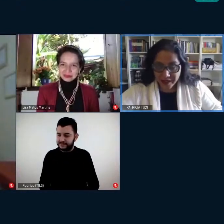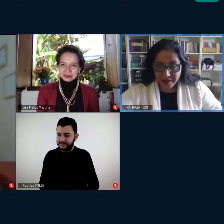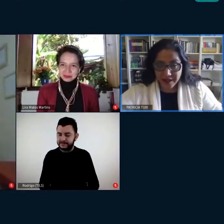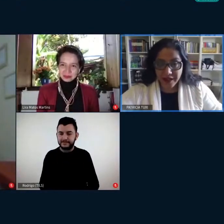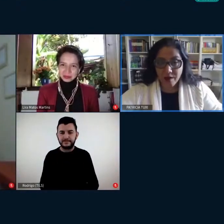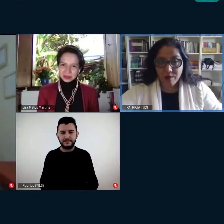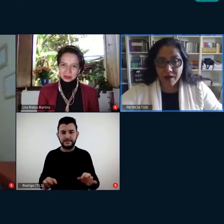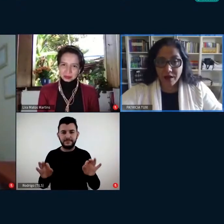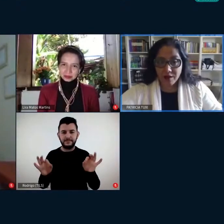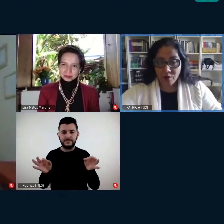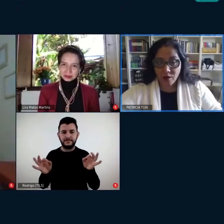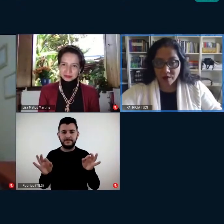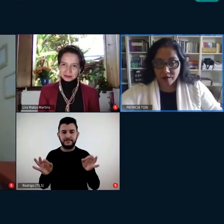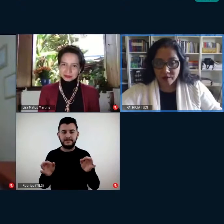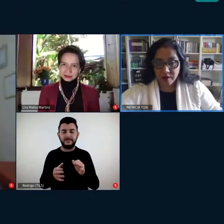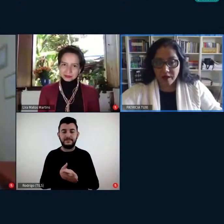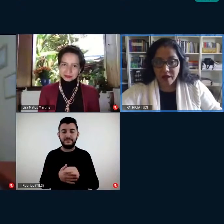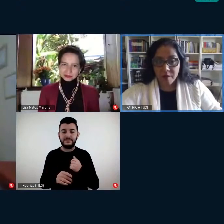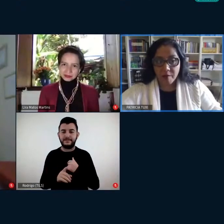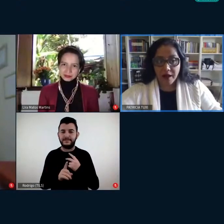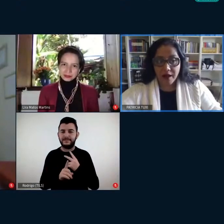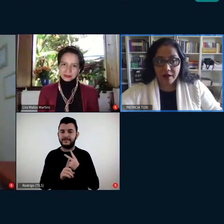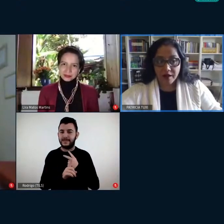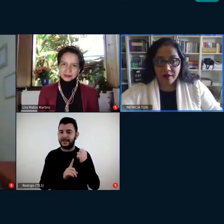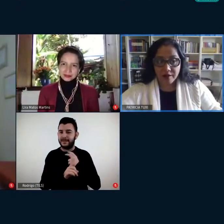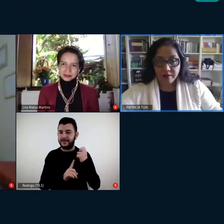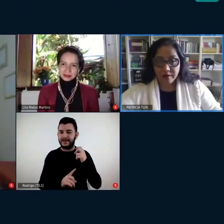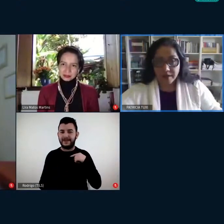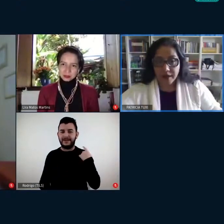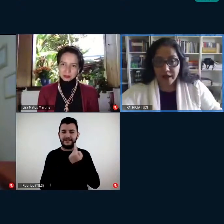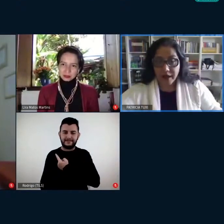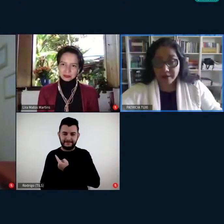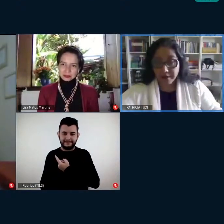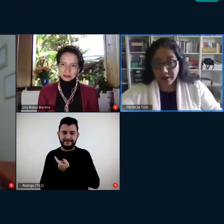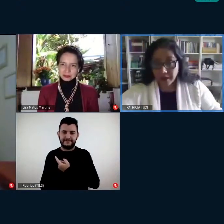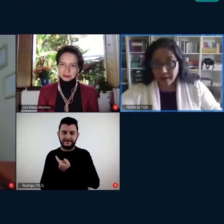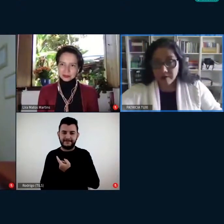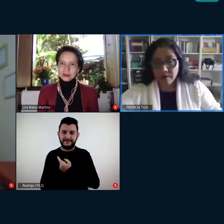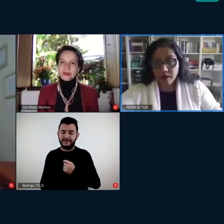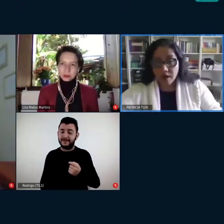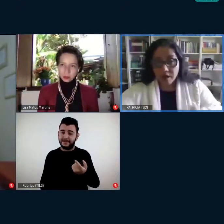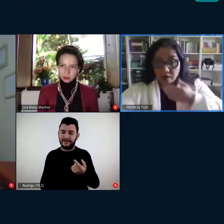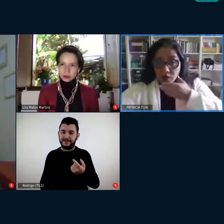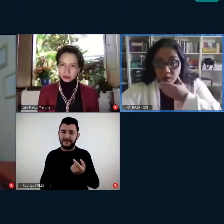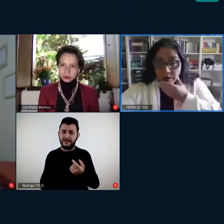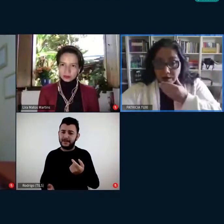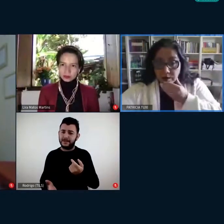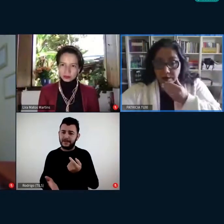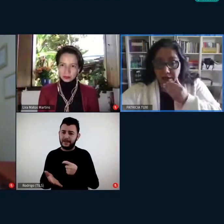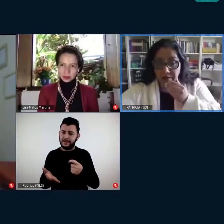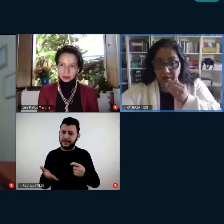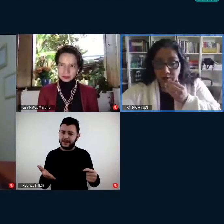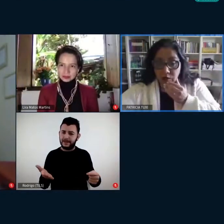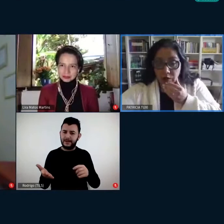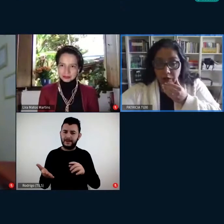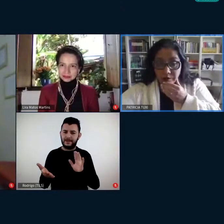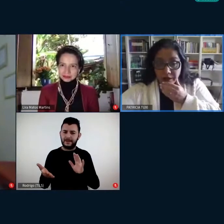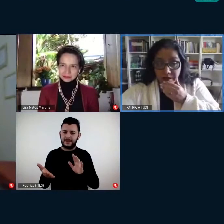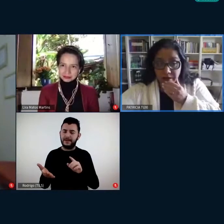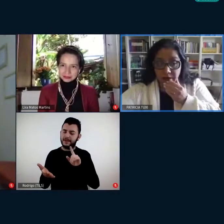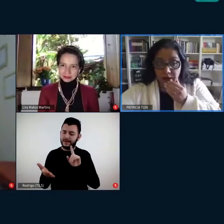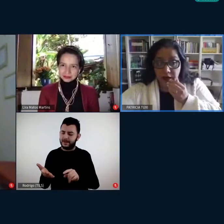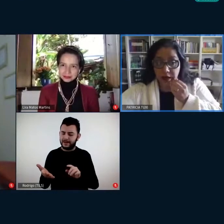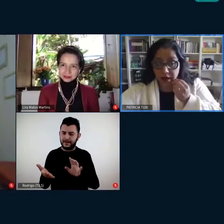Com certeza é um ganho nosso para a escrita, não só pelas